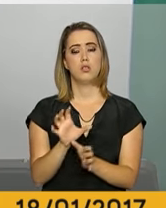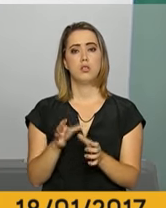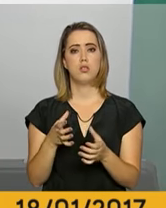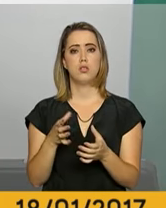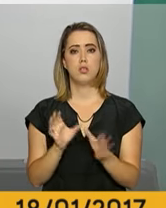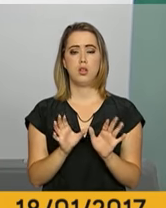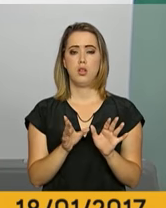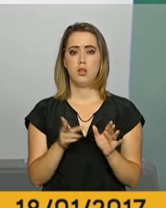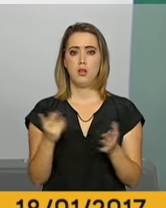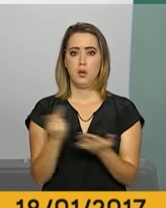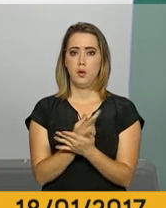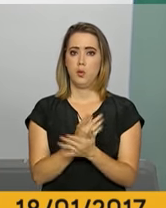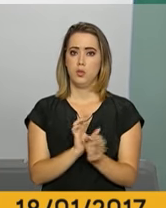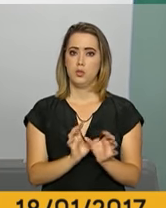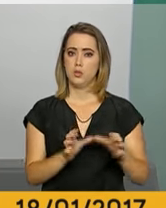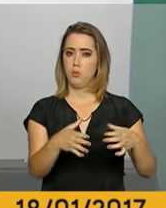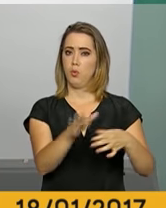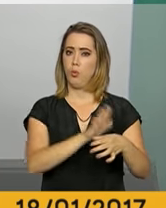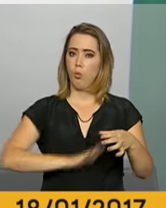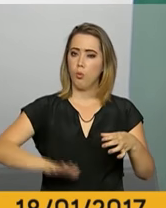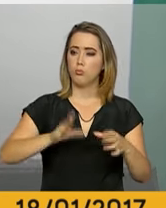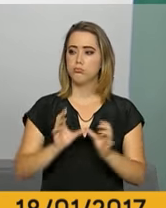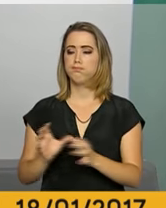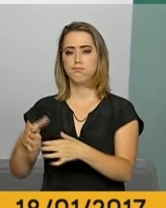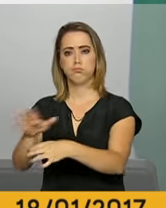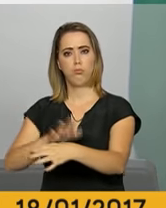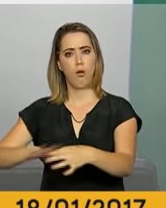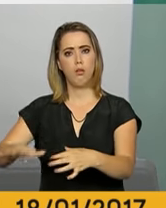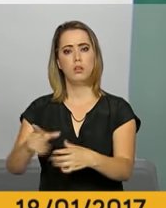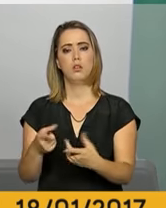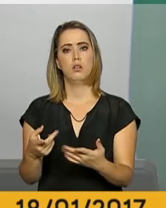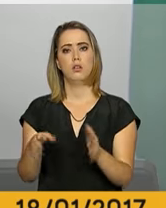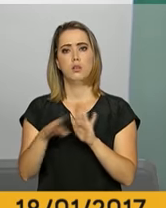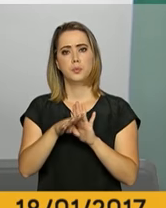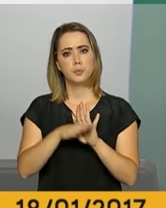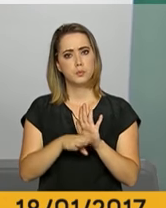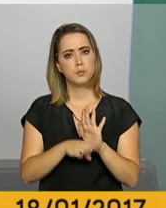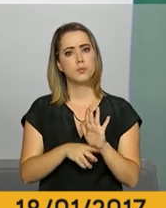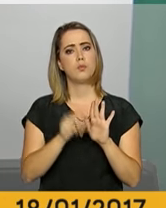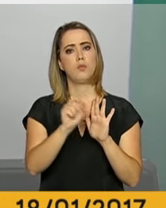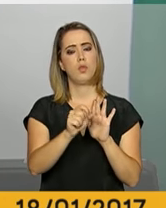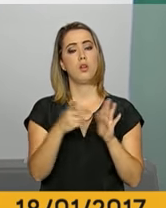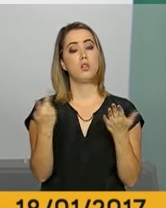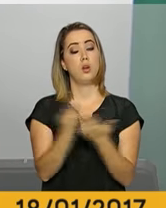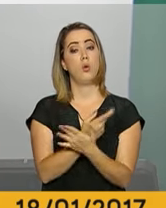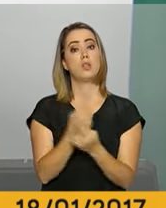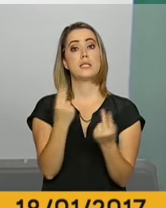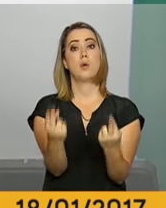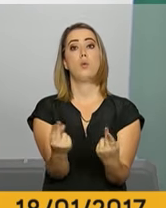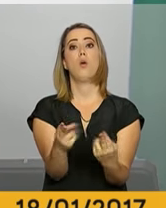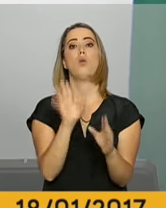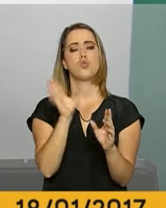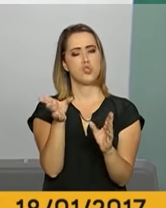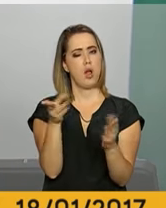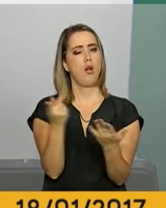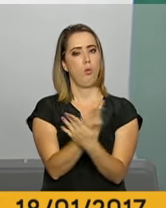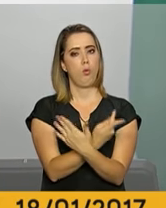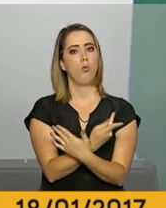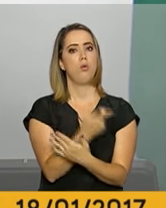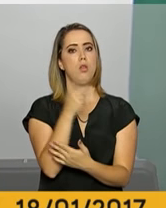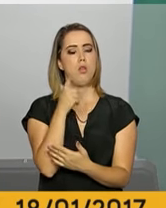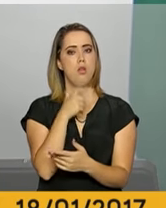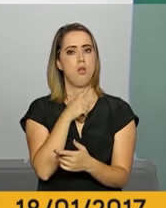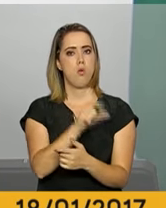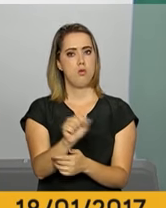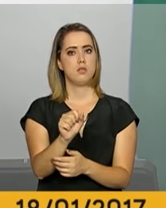por módulos, que já foi até aplicado, devo dizer aos senhores e às senhoras, no Espírito Santo, com sucesso. Lá foram